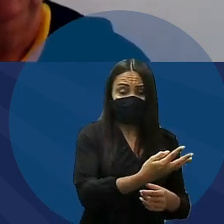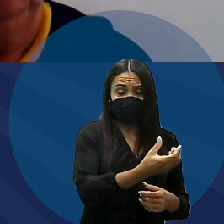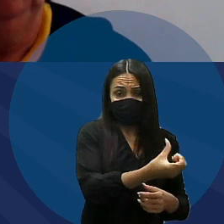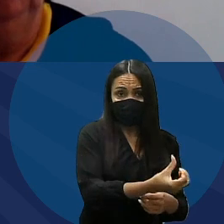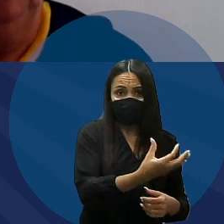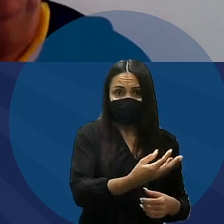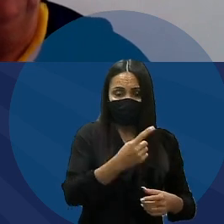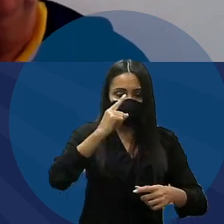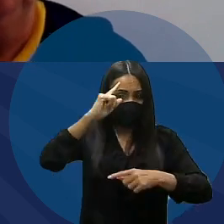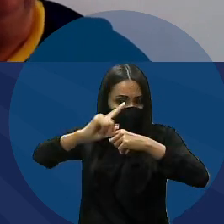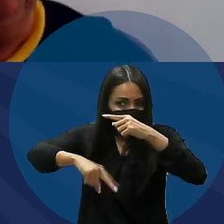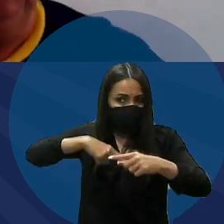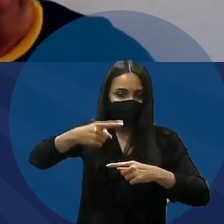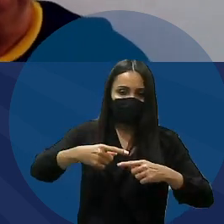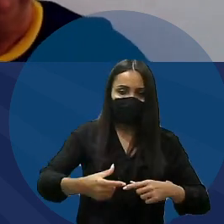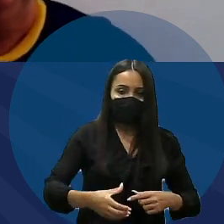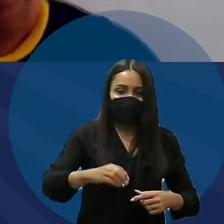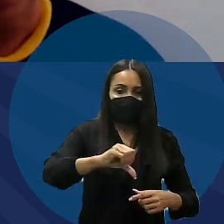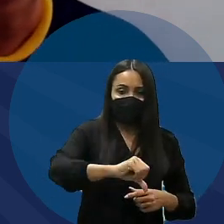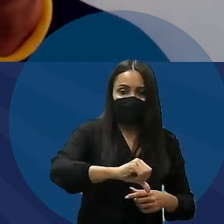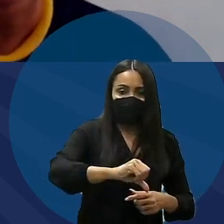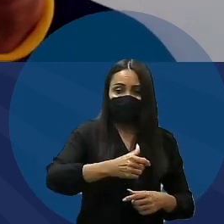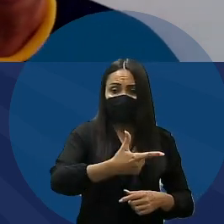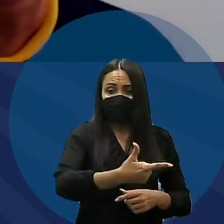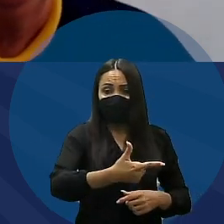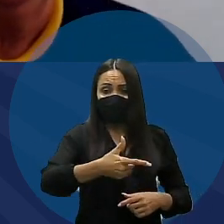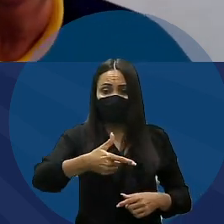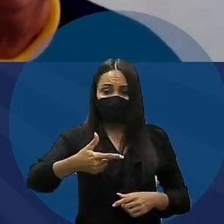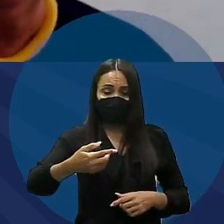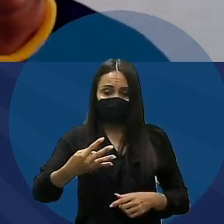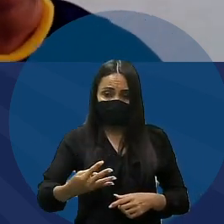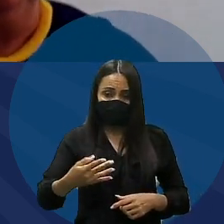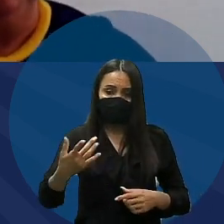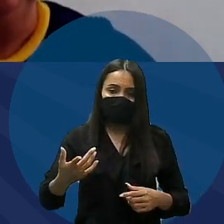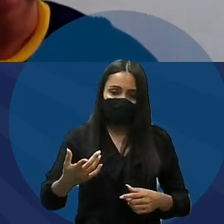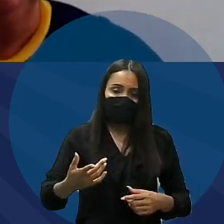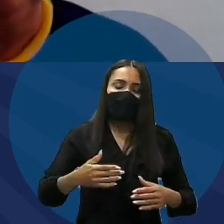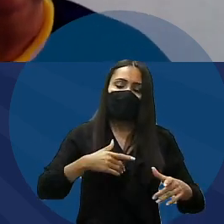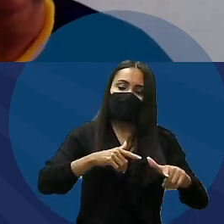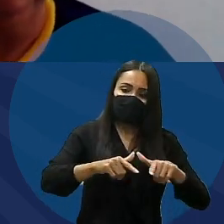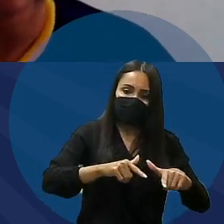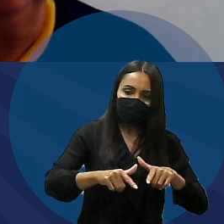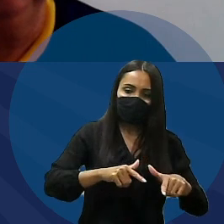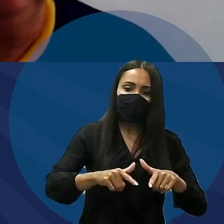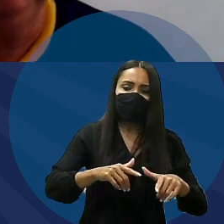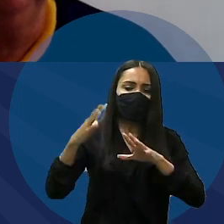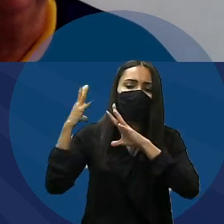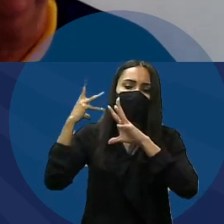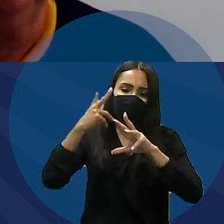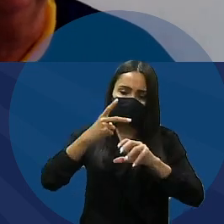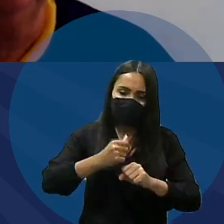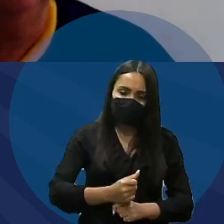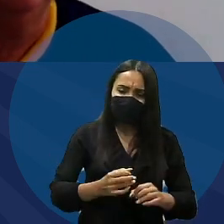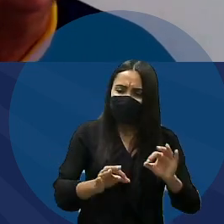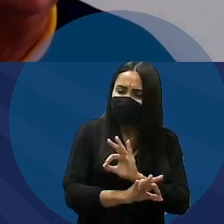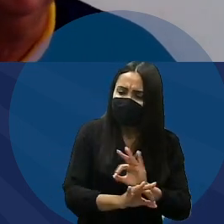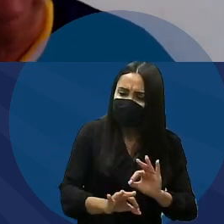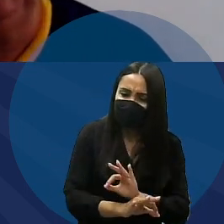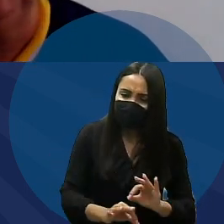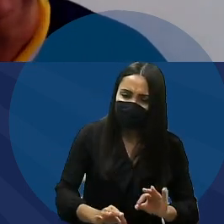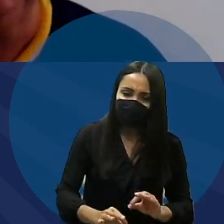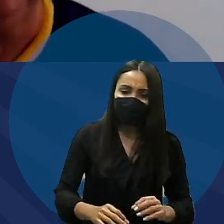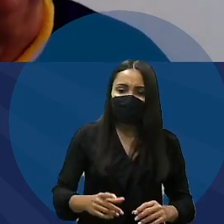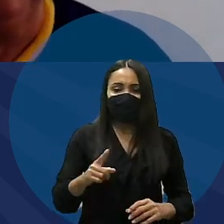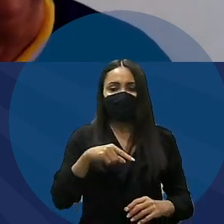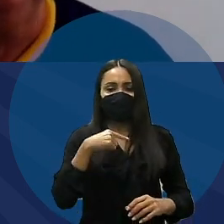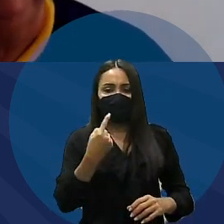isso a maior prova, a maior evidência de um trabalho com resultados, professor. Nós estamos orgulhosos